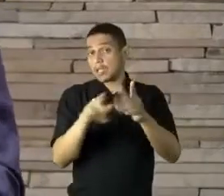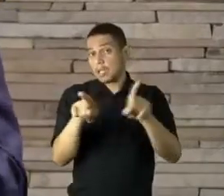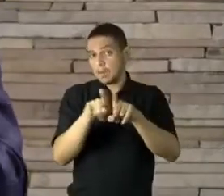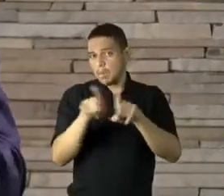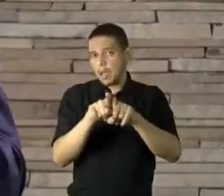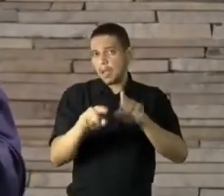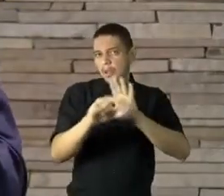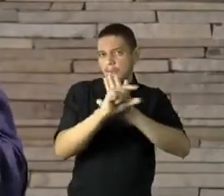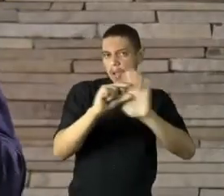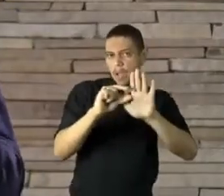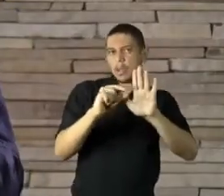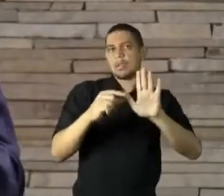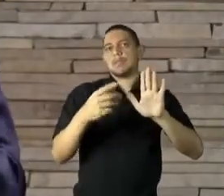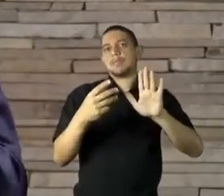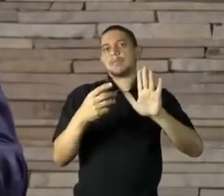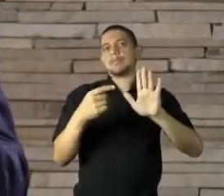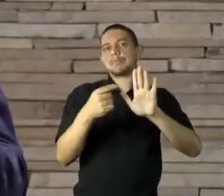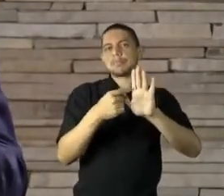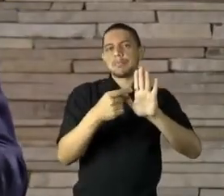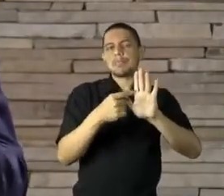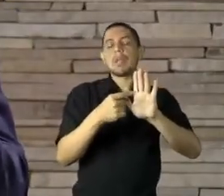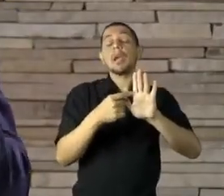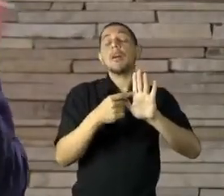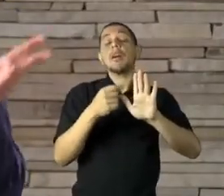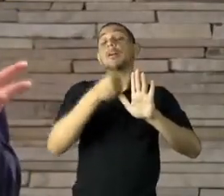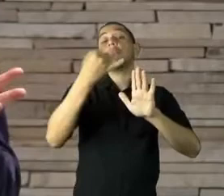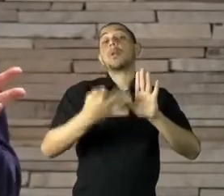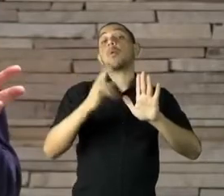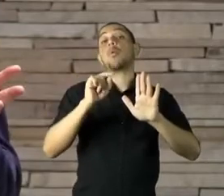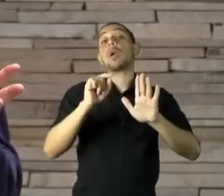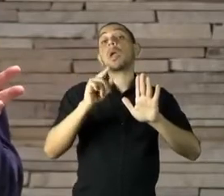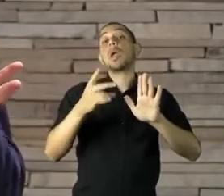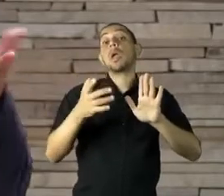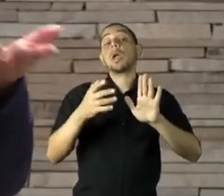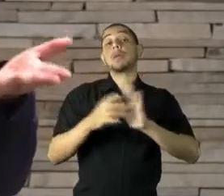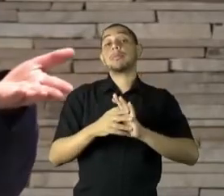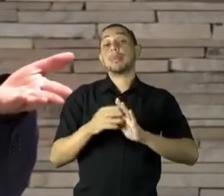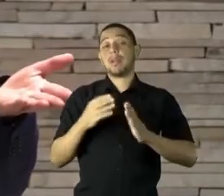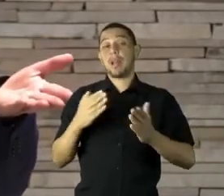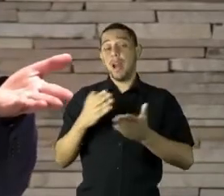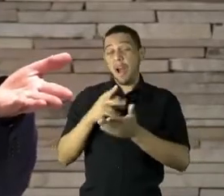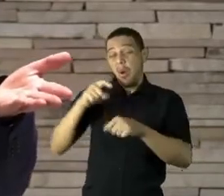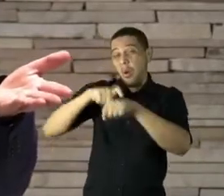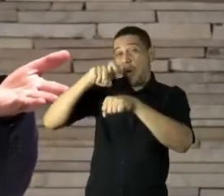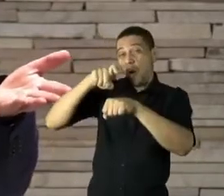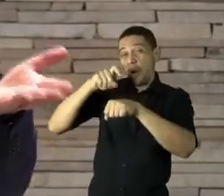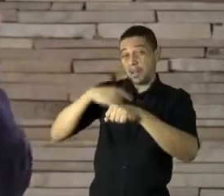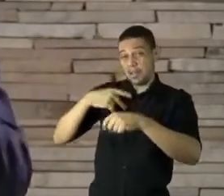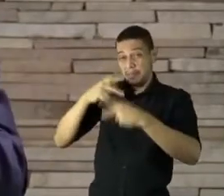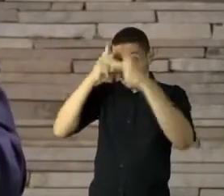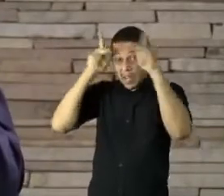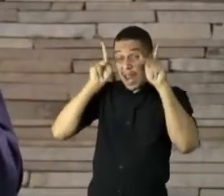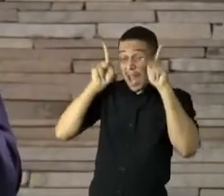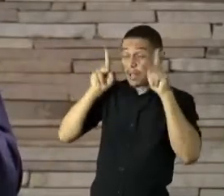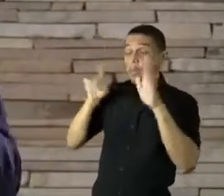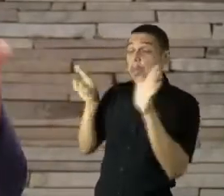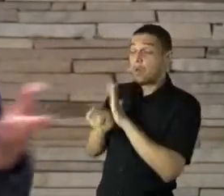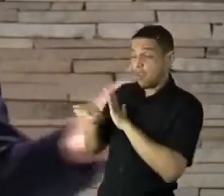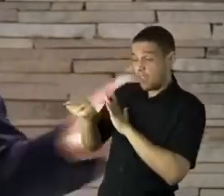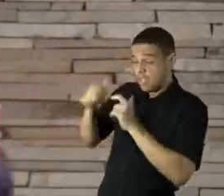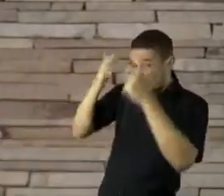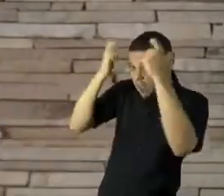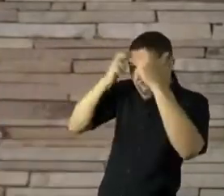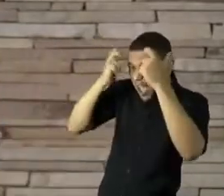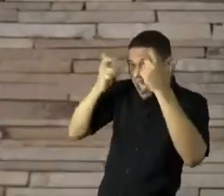18 quando o diálogo entre Pilatos e Jesus entra no tema do Rei Então você é o rei tu dizes